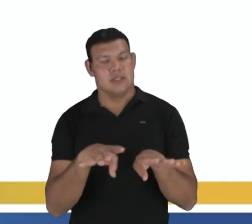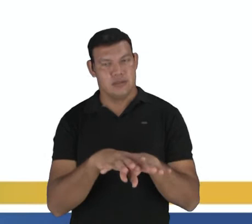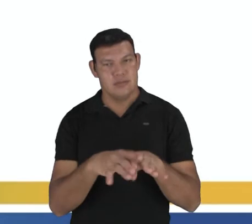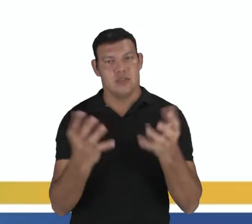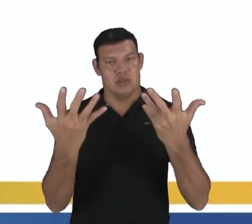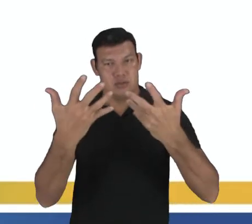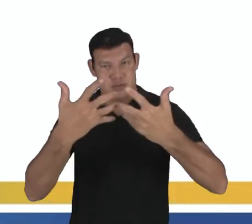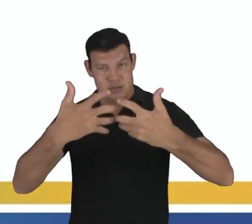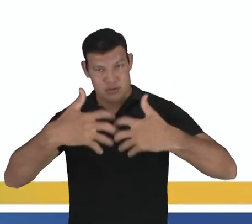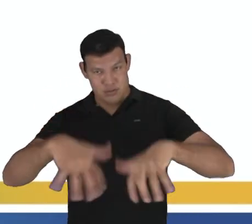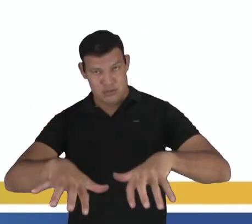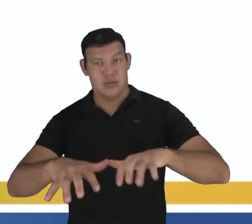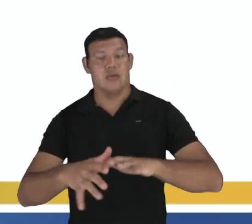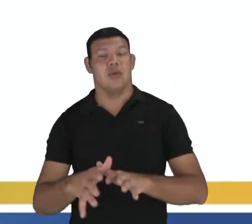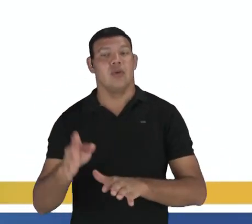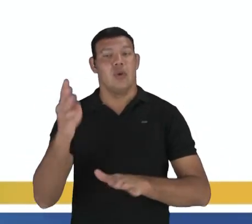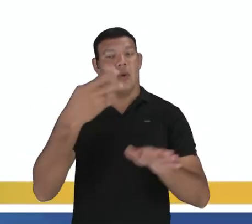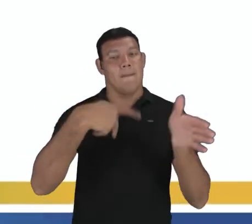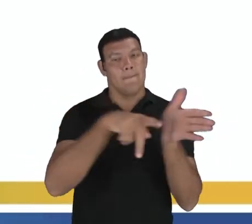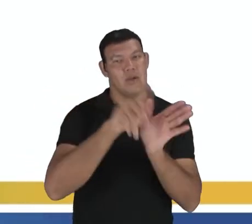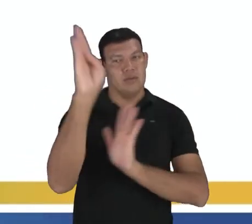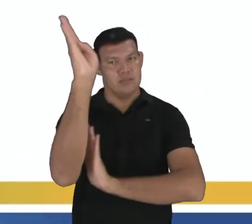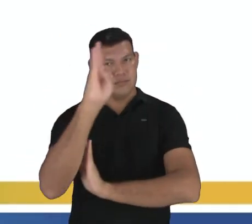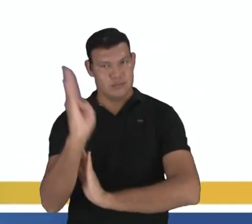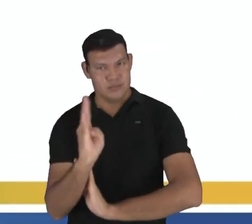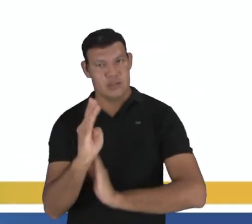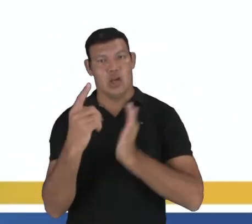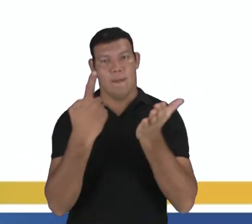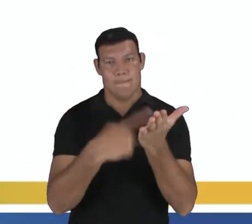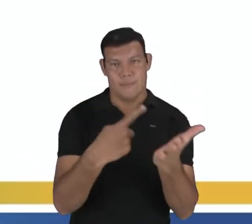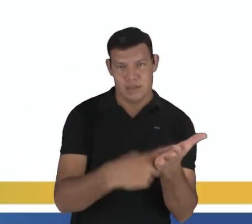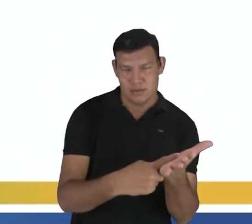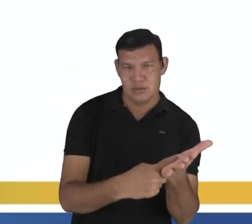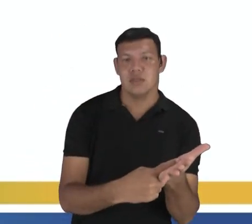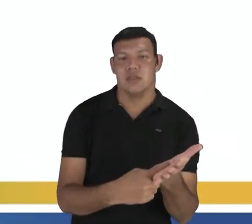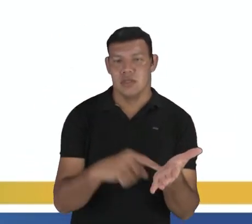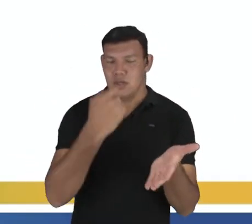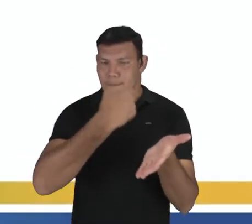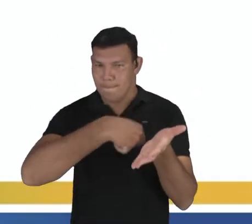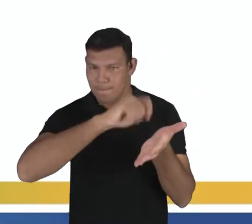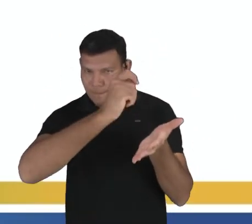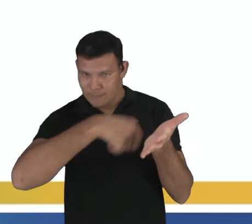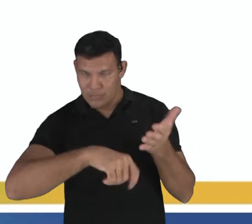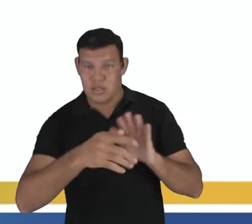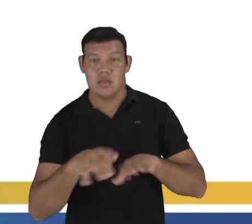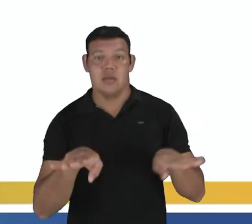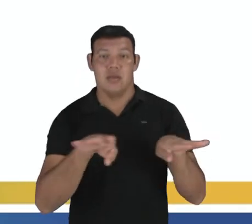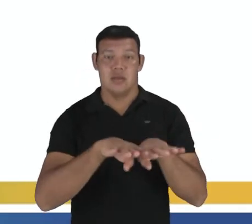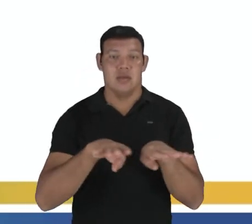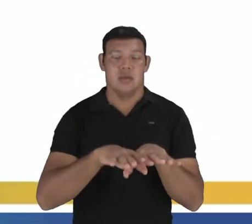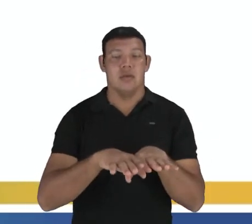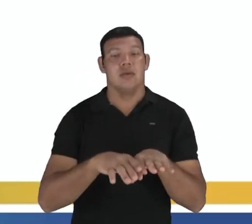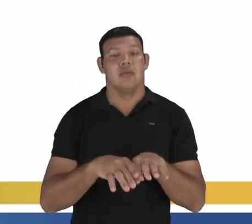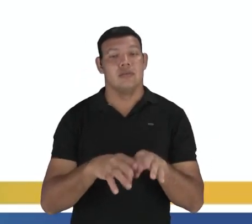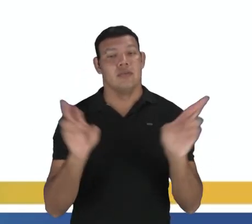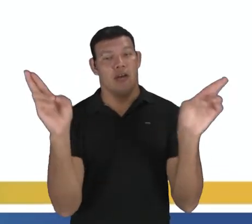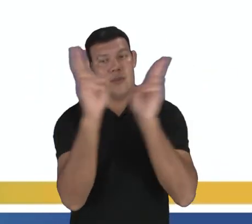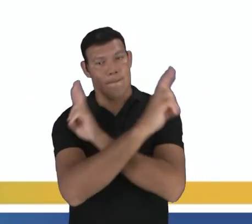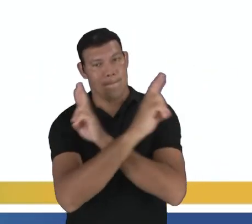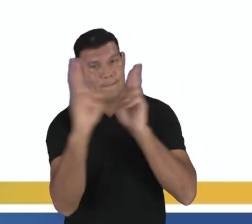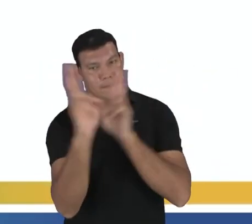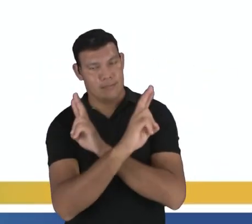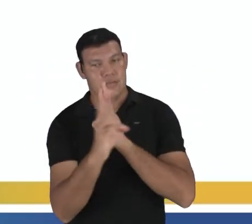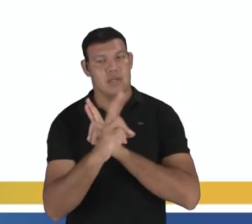aqui no Brasil, tá, pessoal? Aí a gente tem uns acordos que estão estabelecidos, né, por conta com relação aí